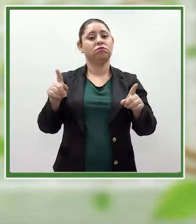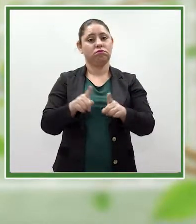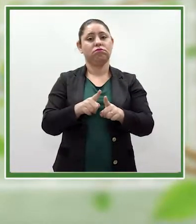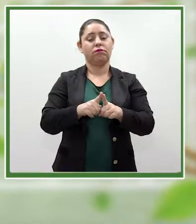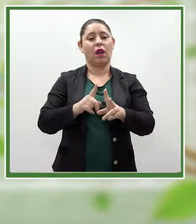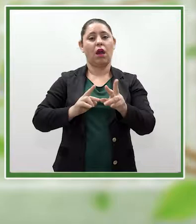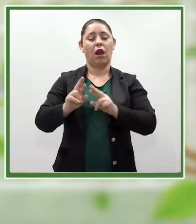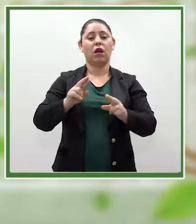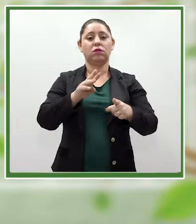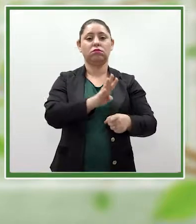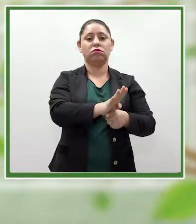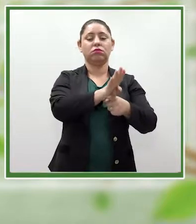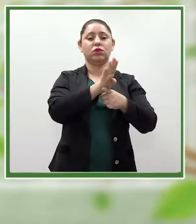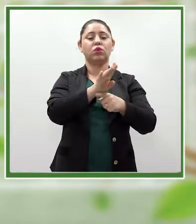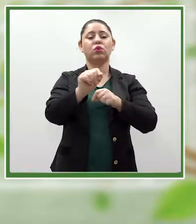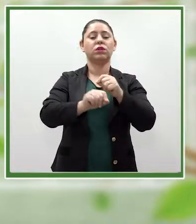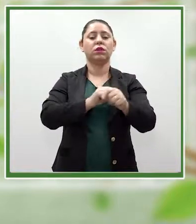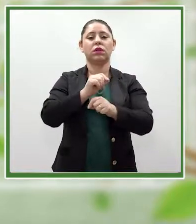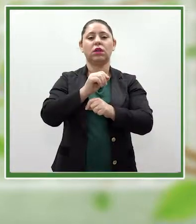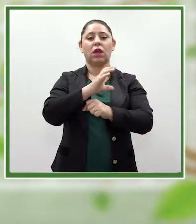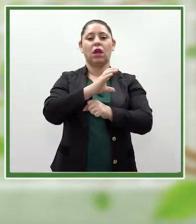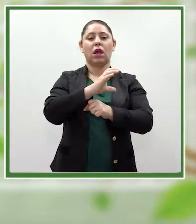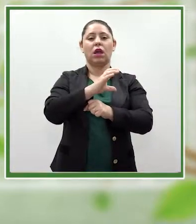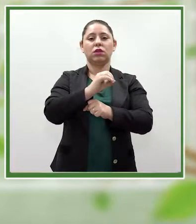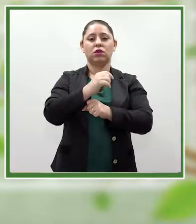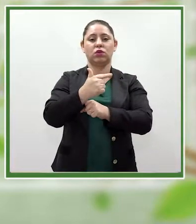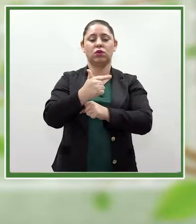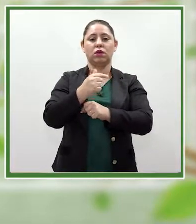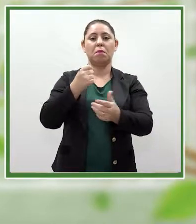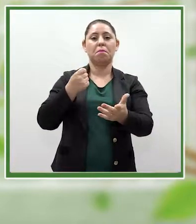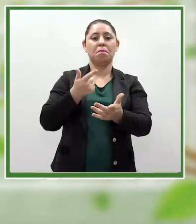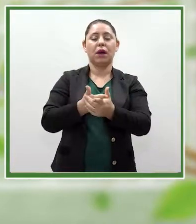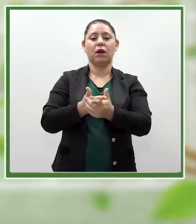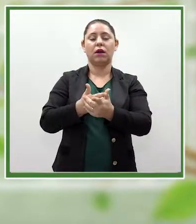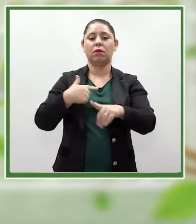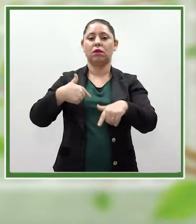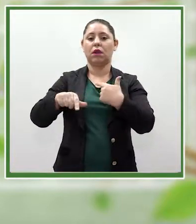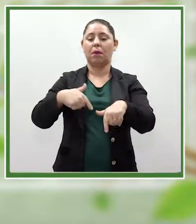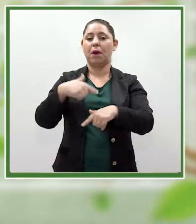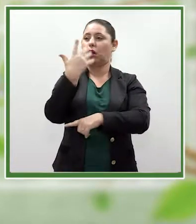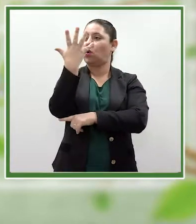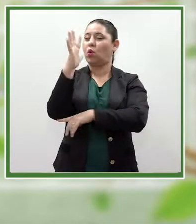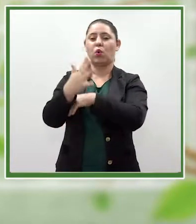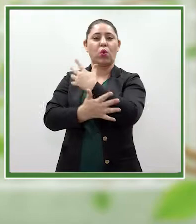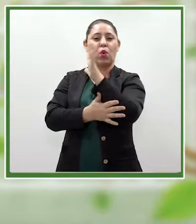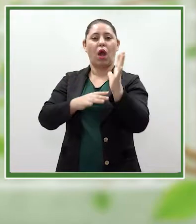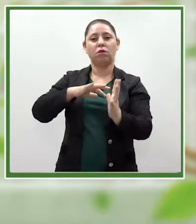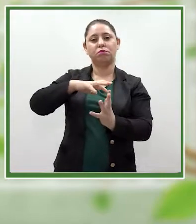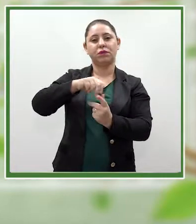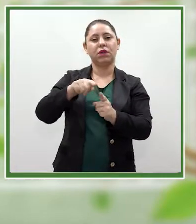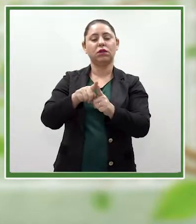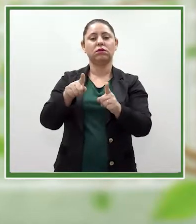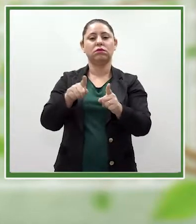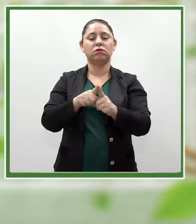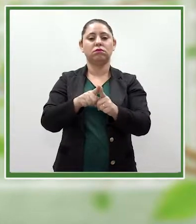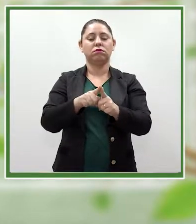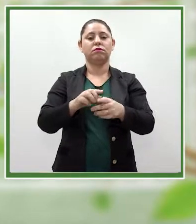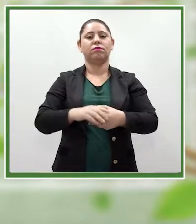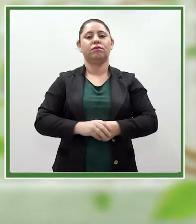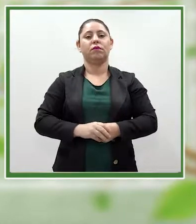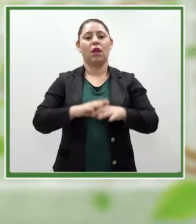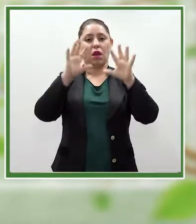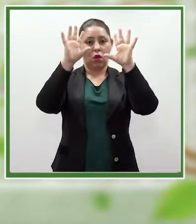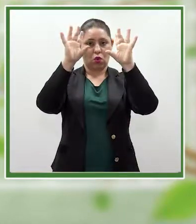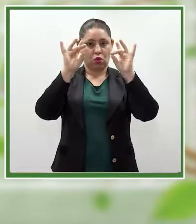estimulada aqui no país, e também com relação a créditos de carbono e também pagamento por serviços ambientais, além, obviamente,